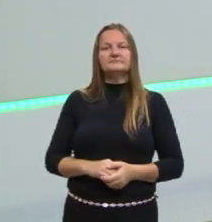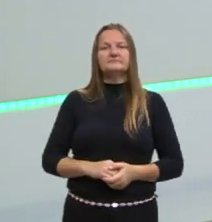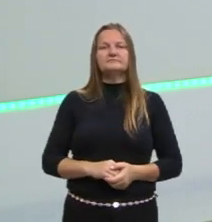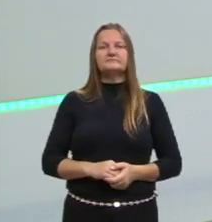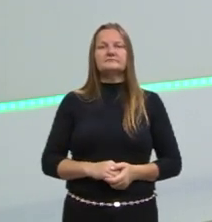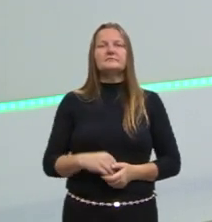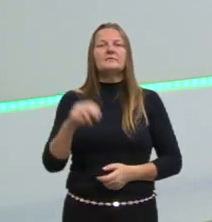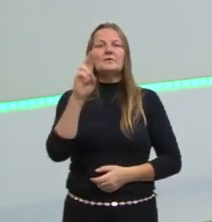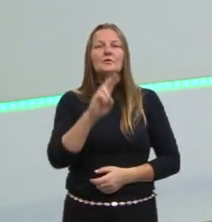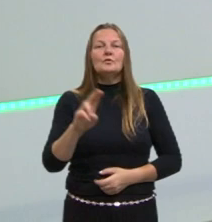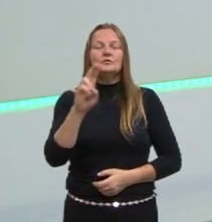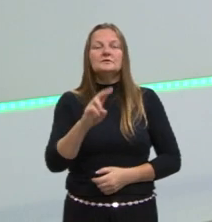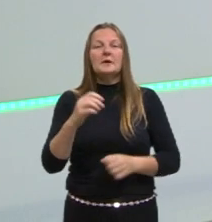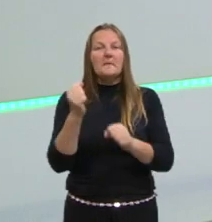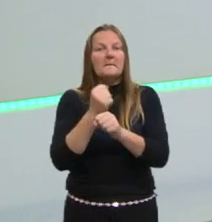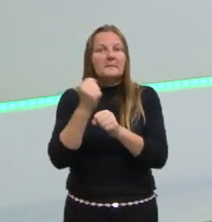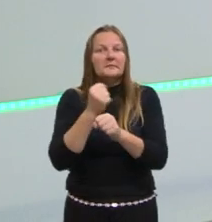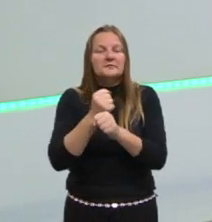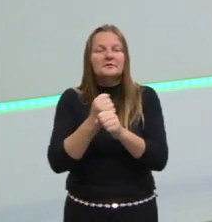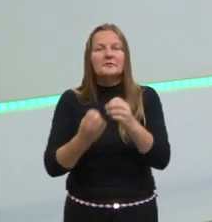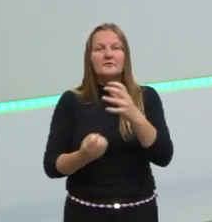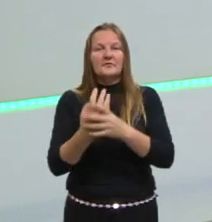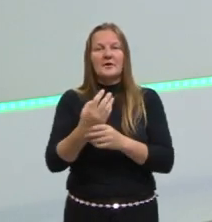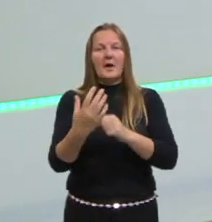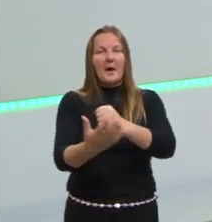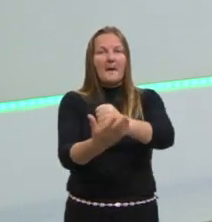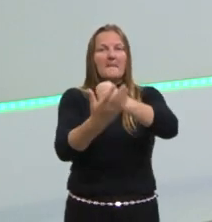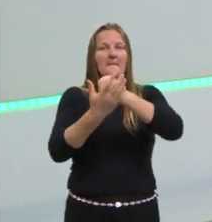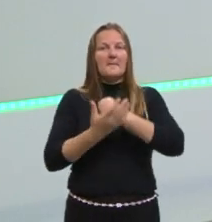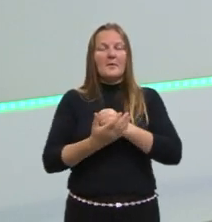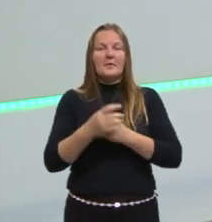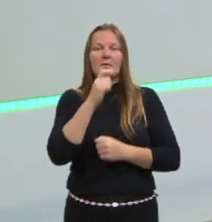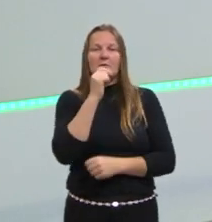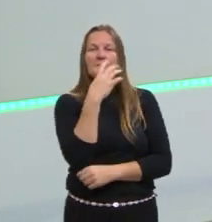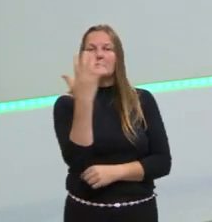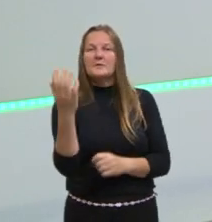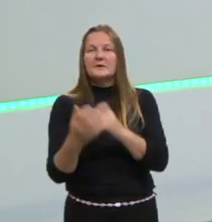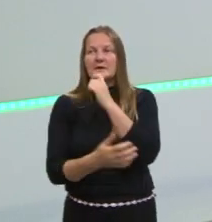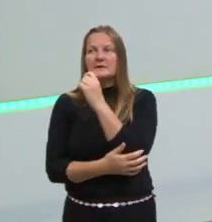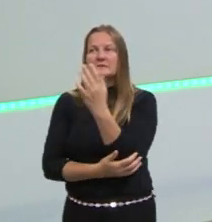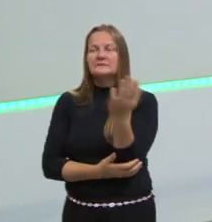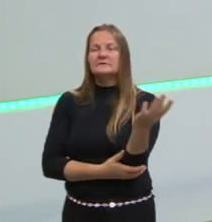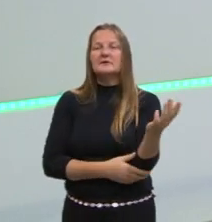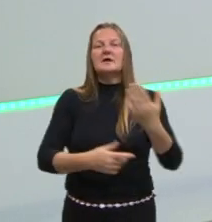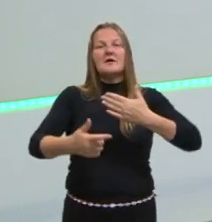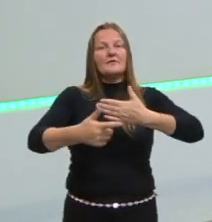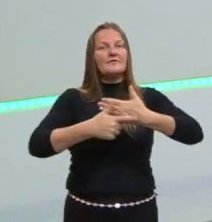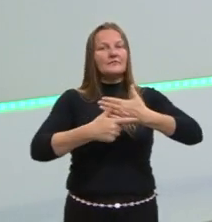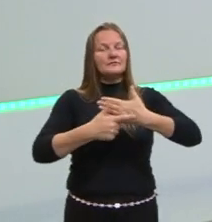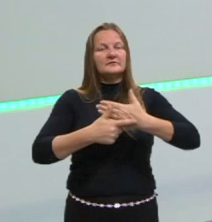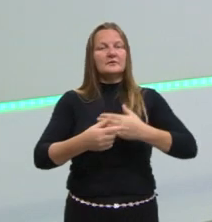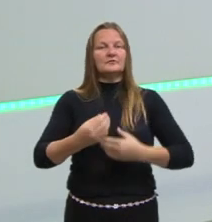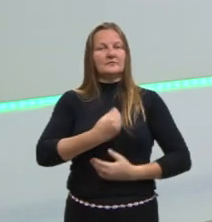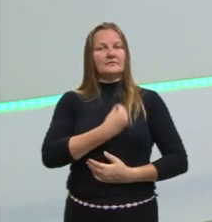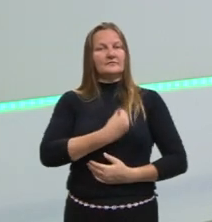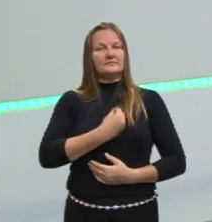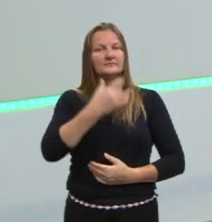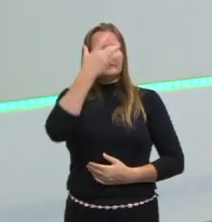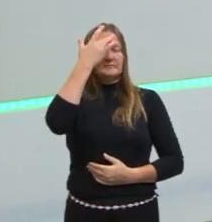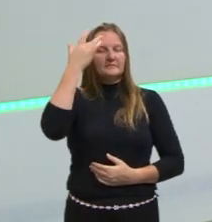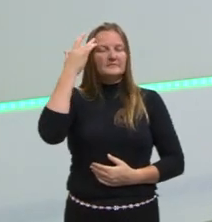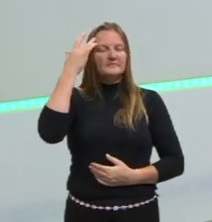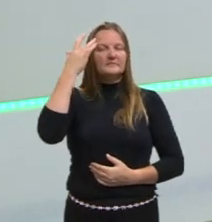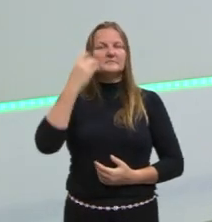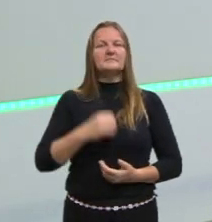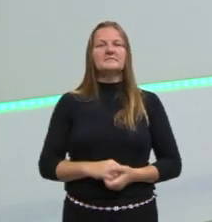utilizo para produzir algo que vai beneficiar o meio ambiente porque ele vai ter na vida das pessoas né no